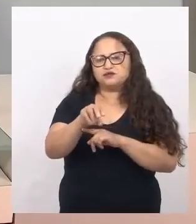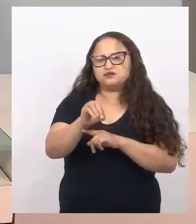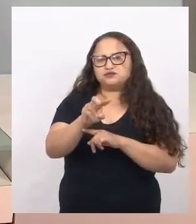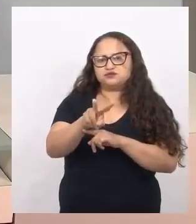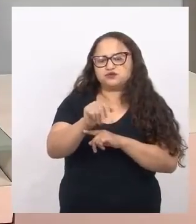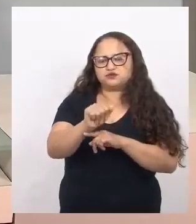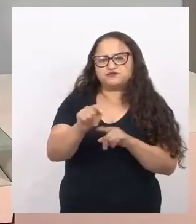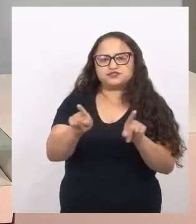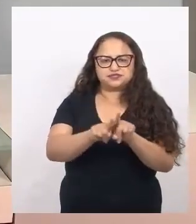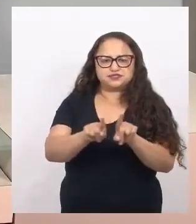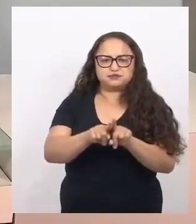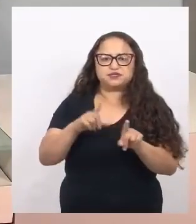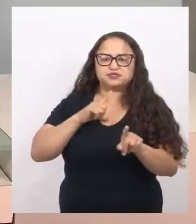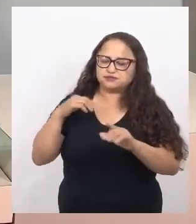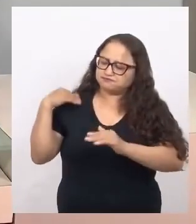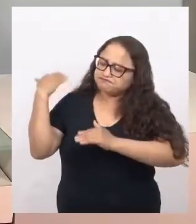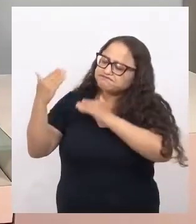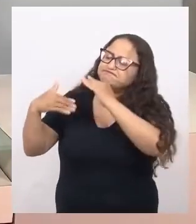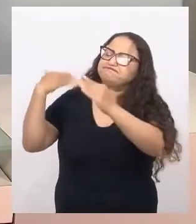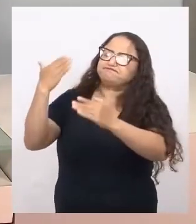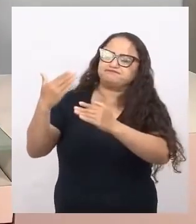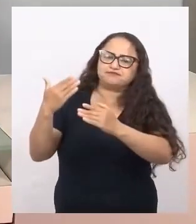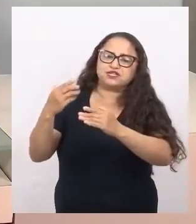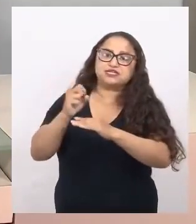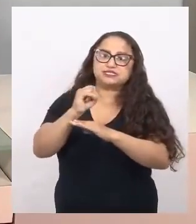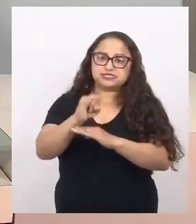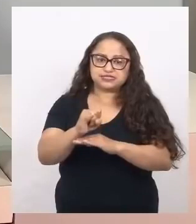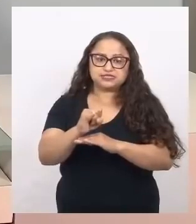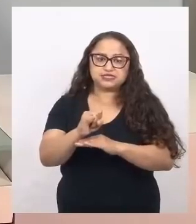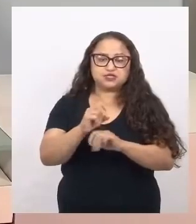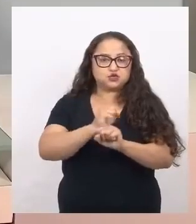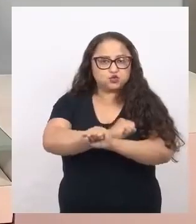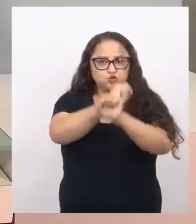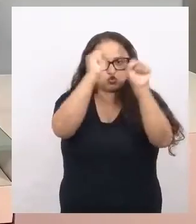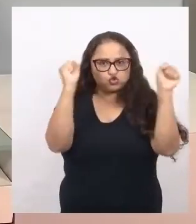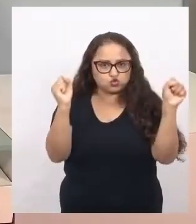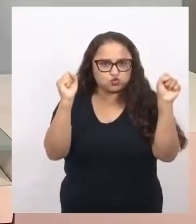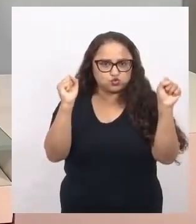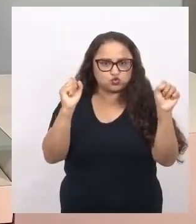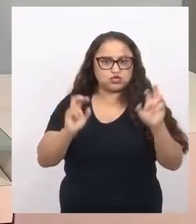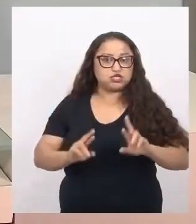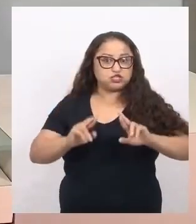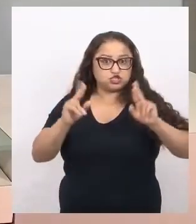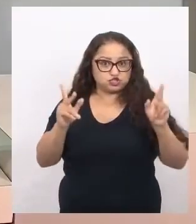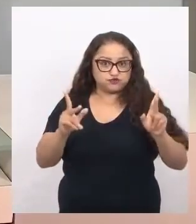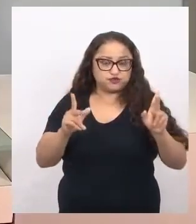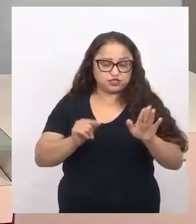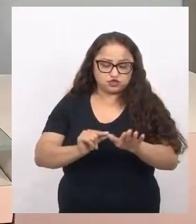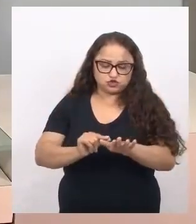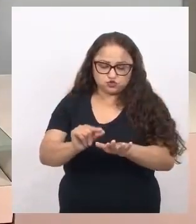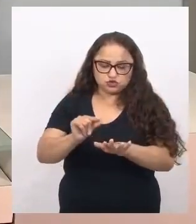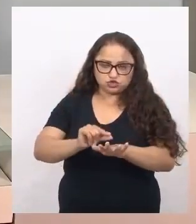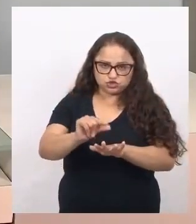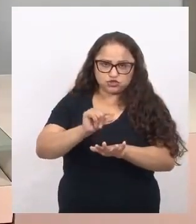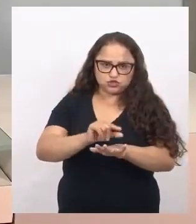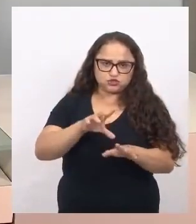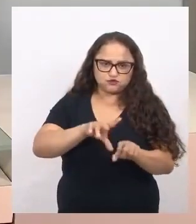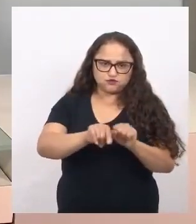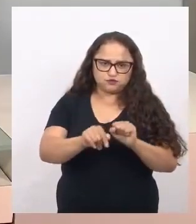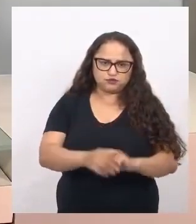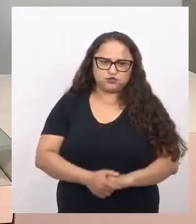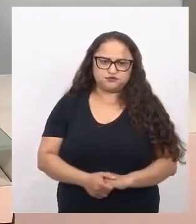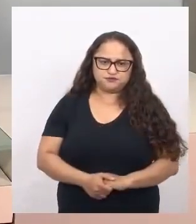da expansão de carga horária, no caso do diurno, que são diferentes do itinerário formativo, tá bom? Então, ele